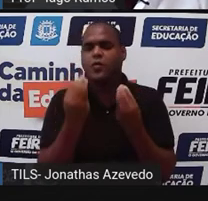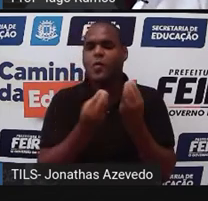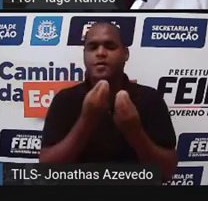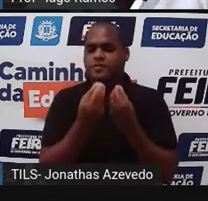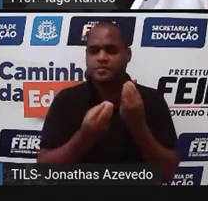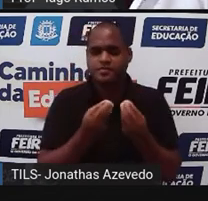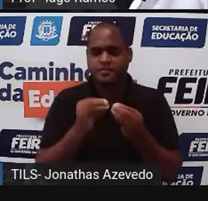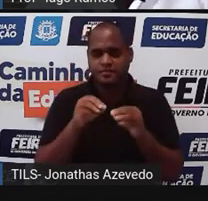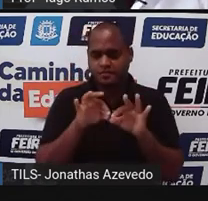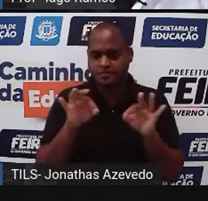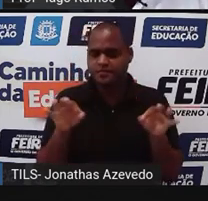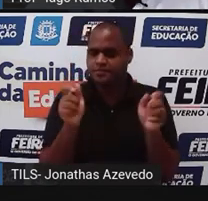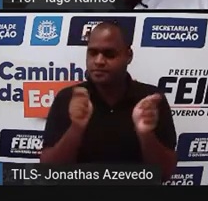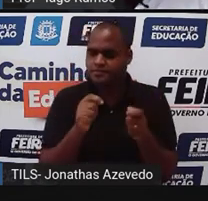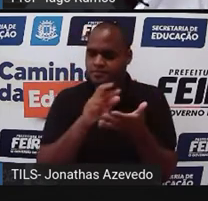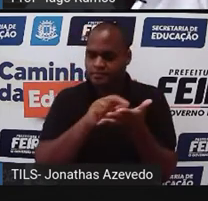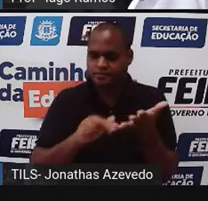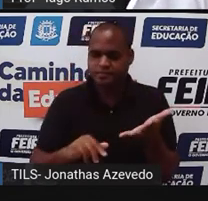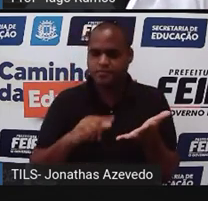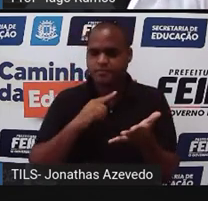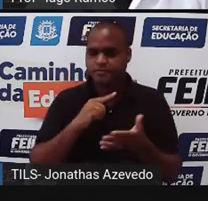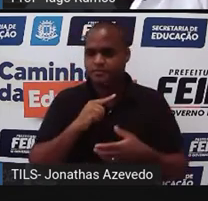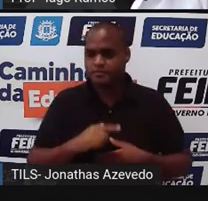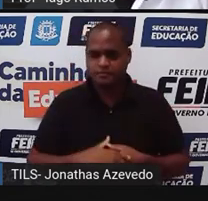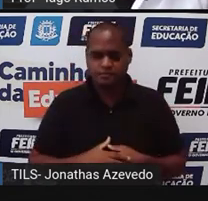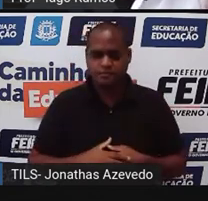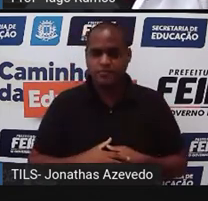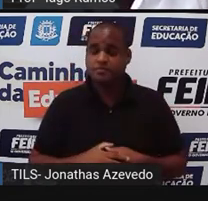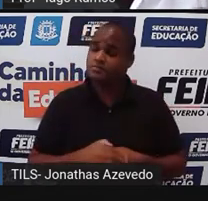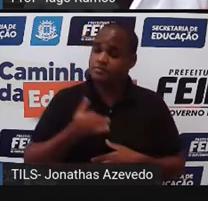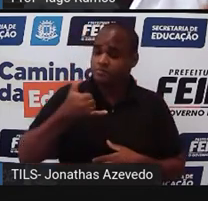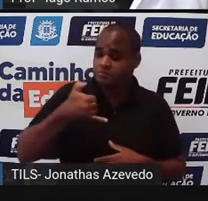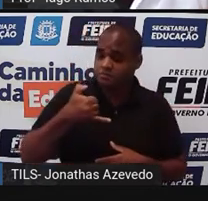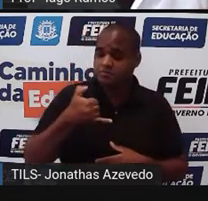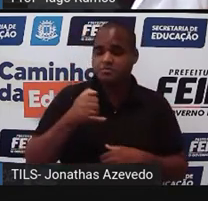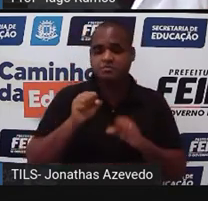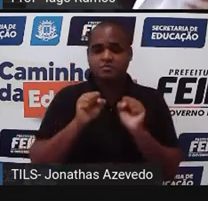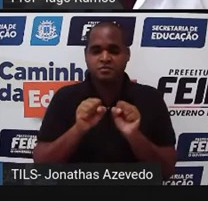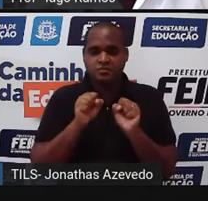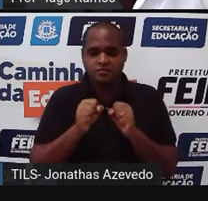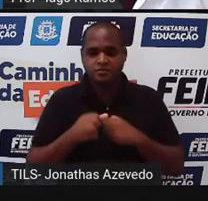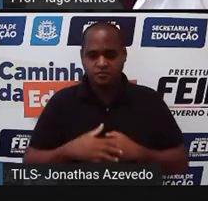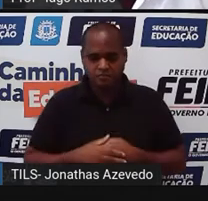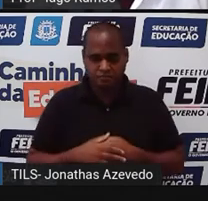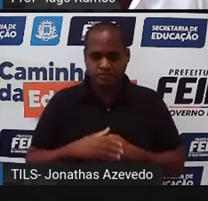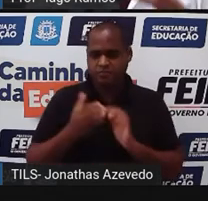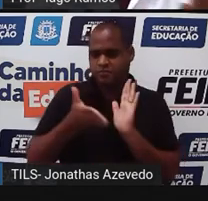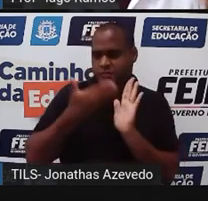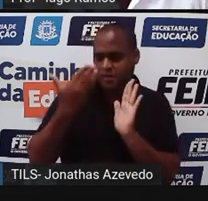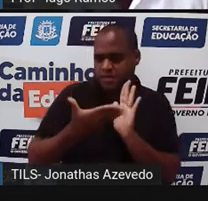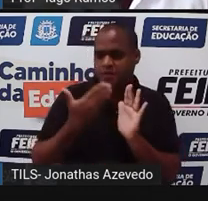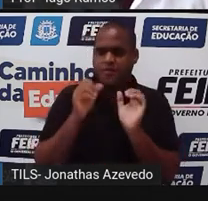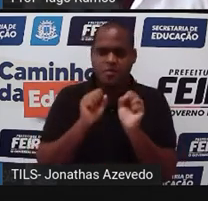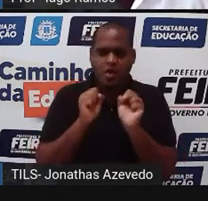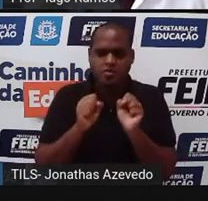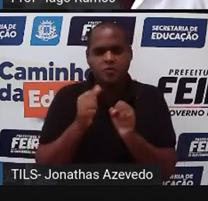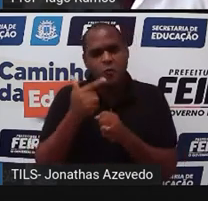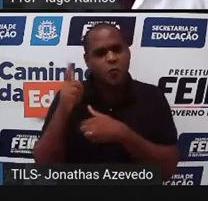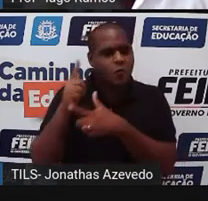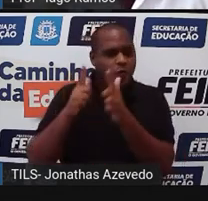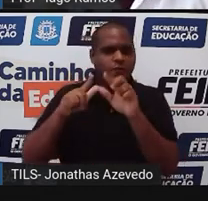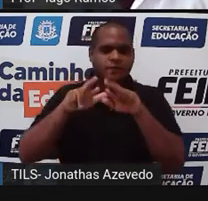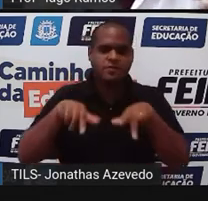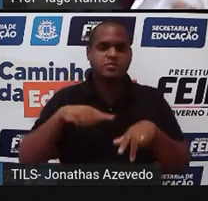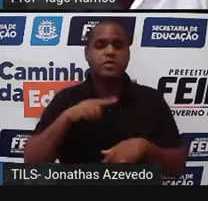régua fazendo a função da régua uma caneta por exemplo a capa de um livro ou qualquer outra coisa que você